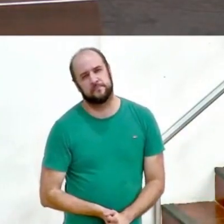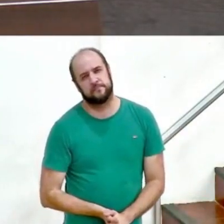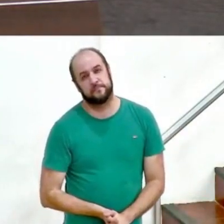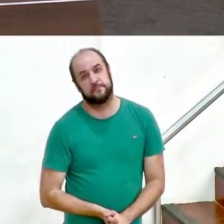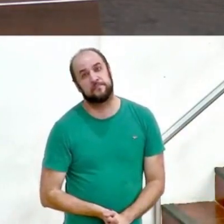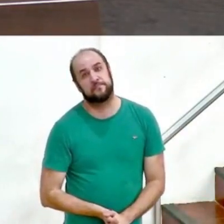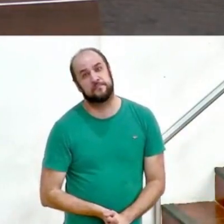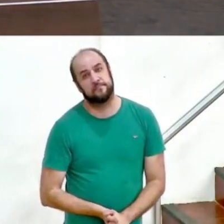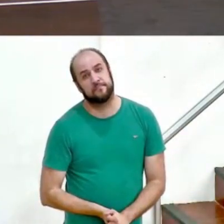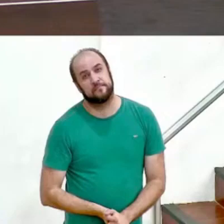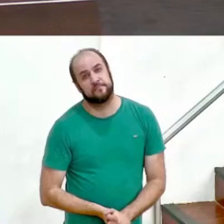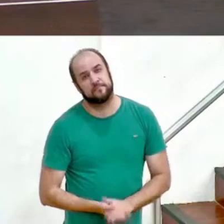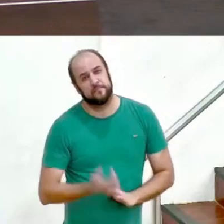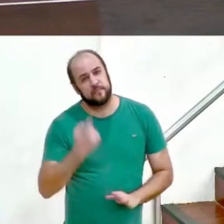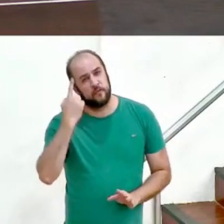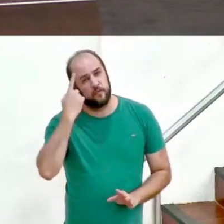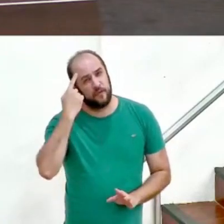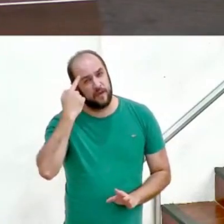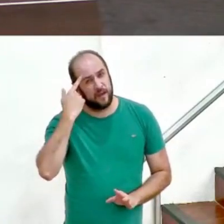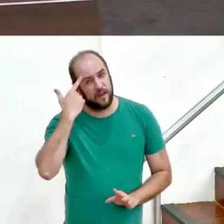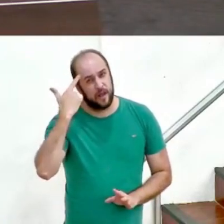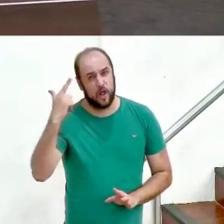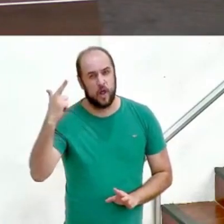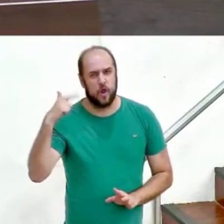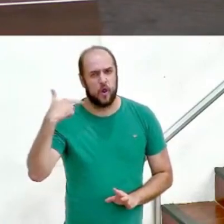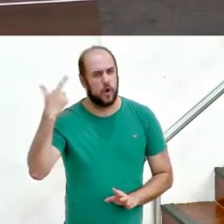Bem, para uma mente lógica isso não faz sentido?